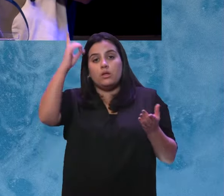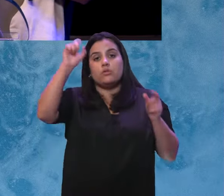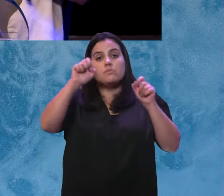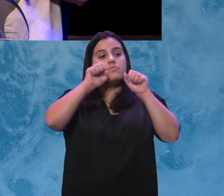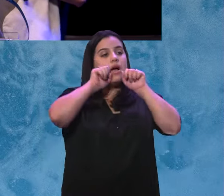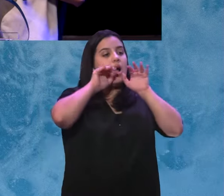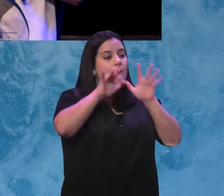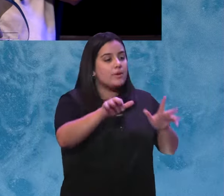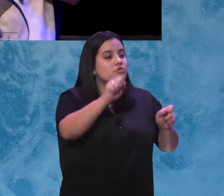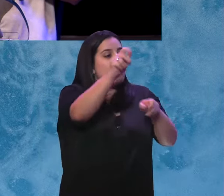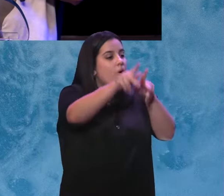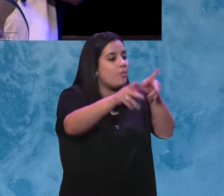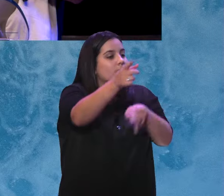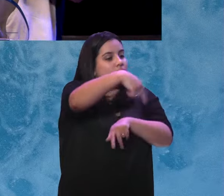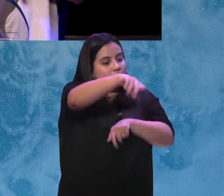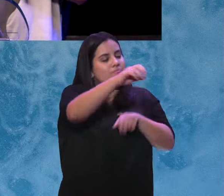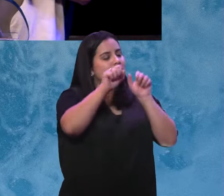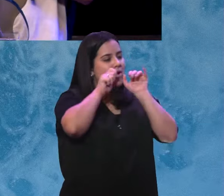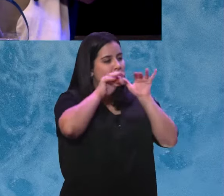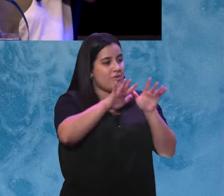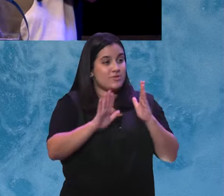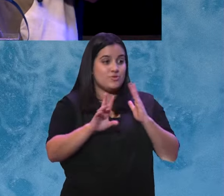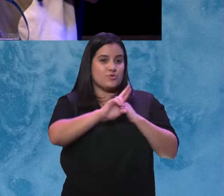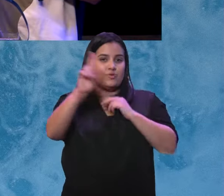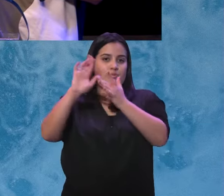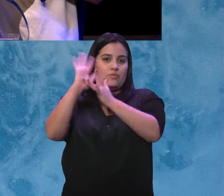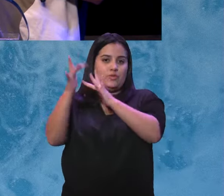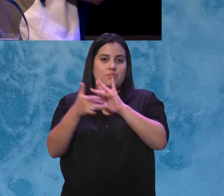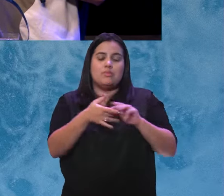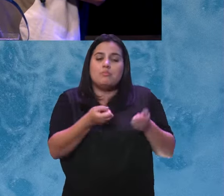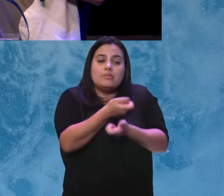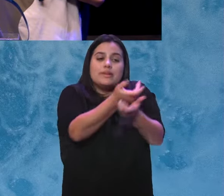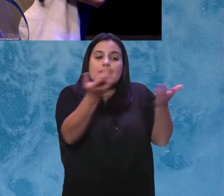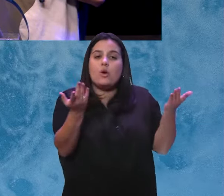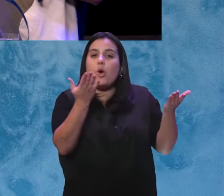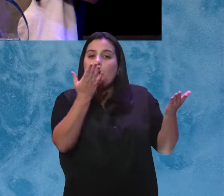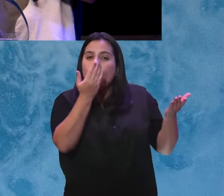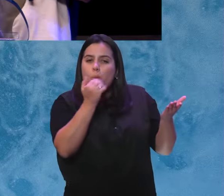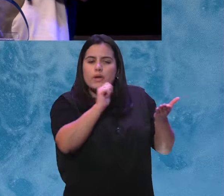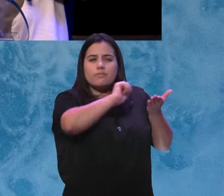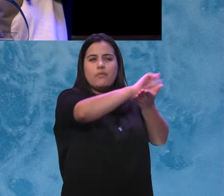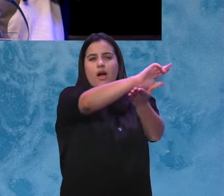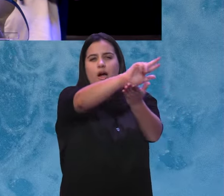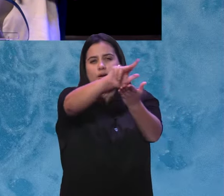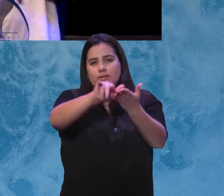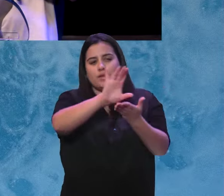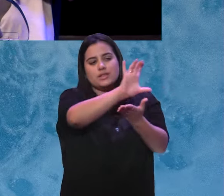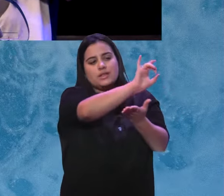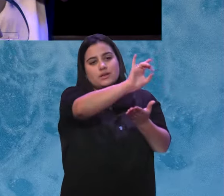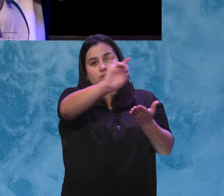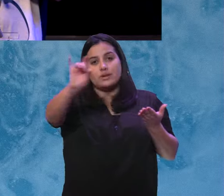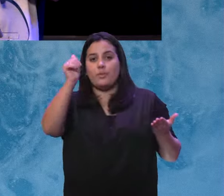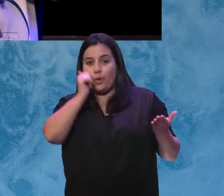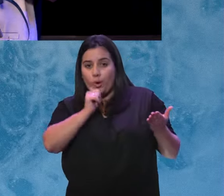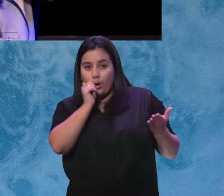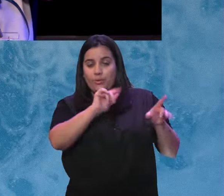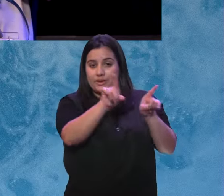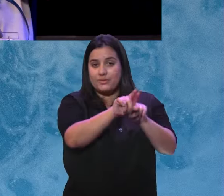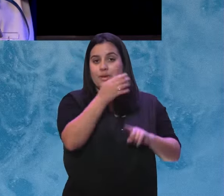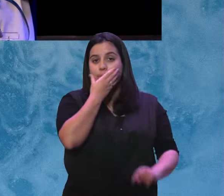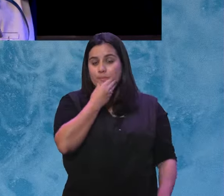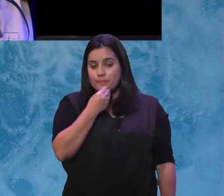povo em nome do Senhor dos exércitos, e deu um arroz com um bolo de tâmaras, um bolo de uvas passas a cada homem e a cada mulher israelita